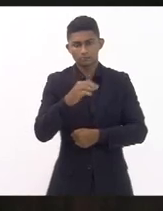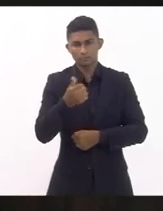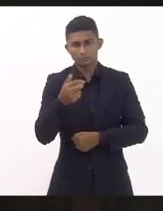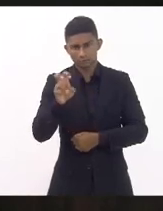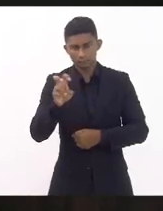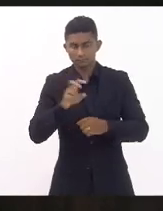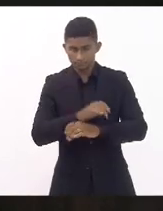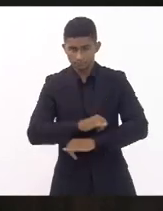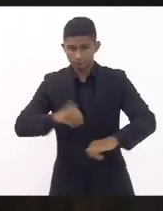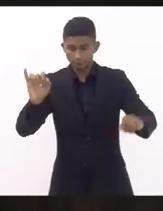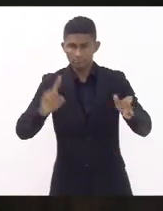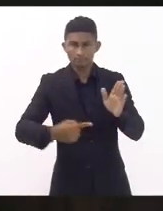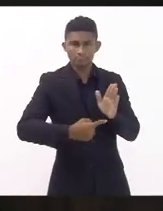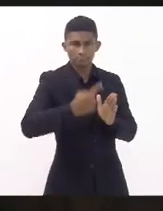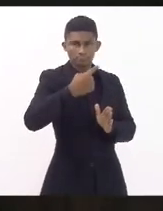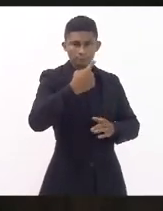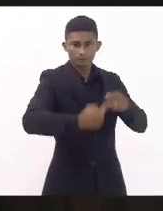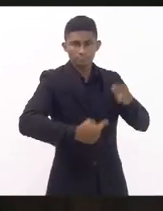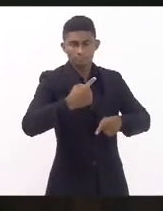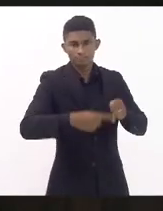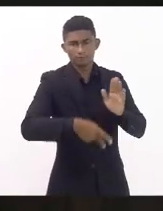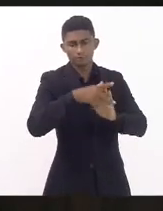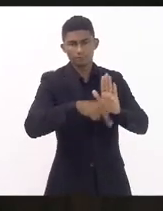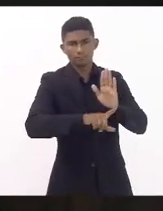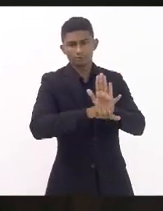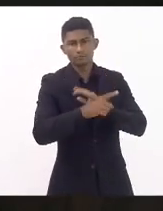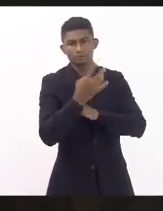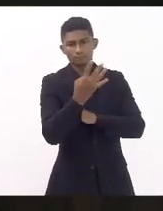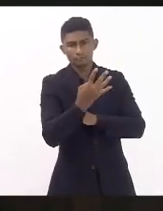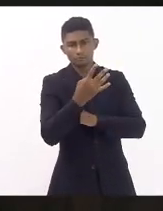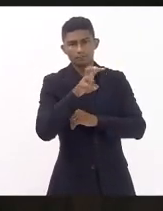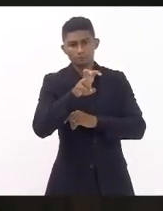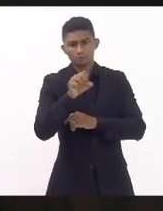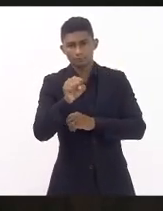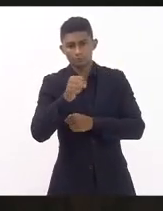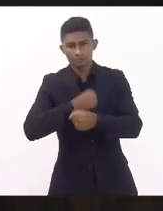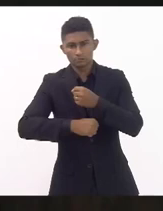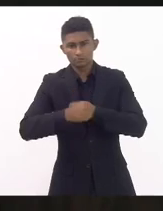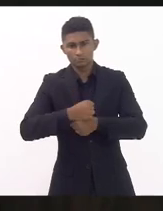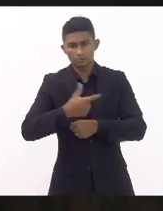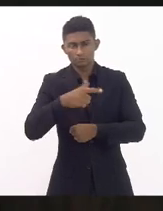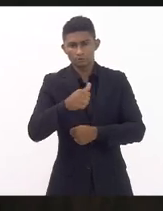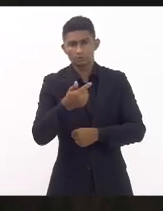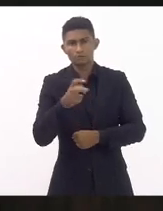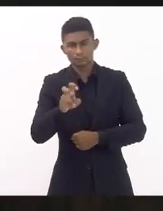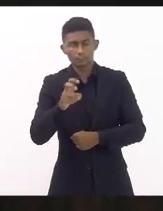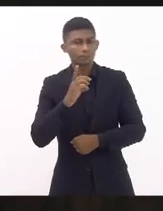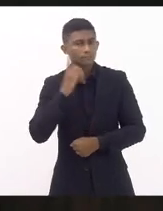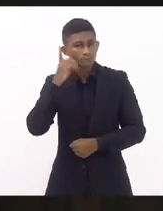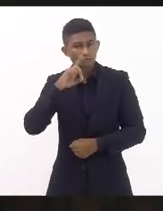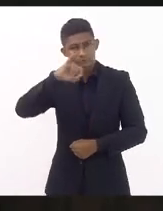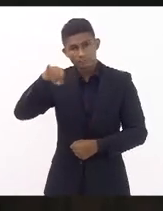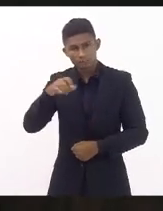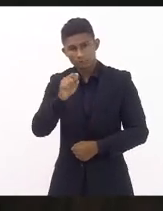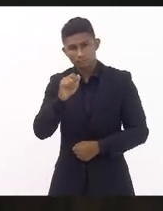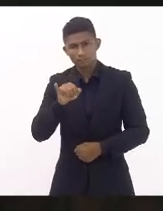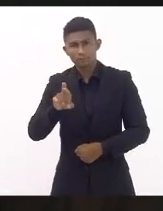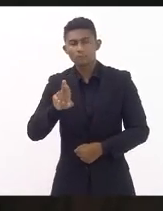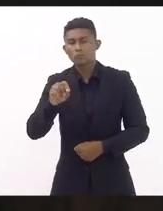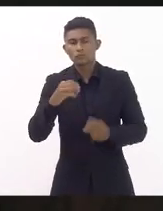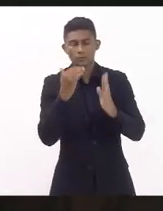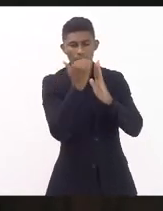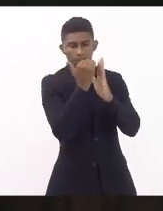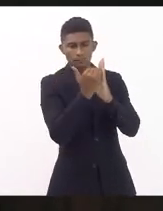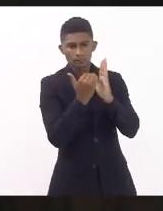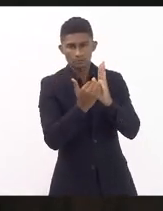Anuncio em votação, em primeira discussão, projeto de lei número 458, de 15, de autoria do deputado Jair Bittencourt, que cria o programa Primeiro